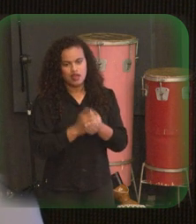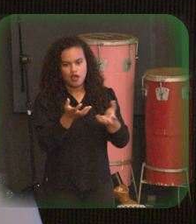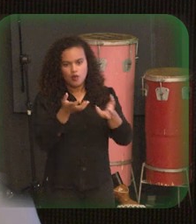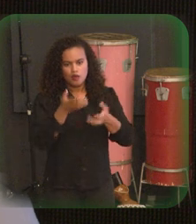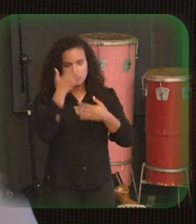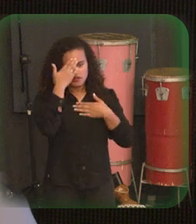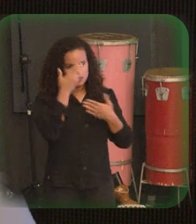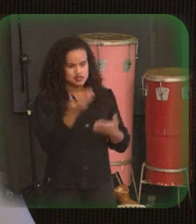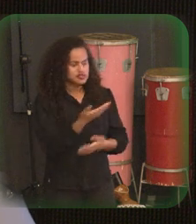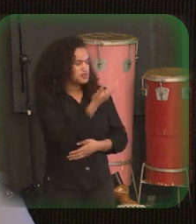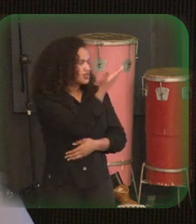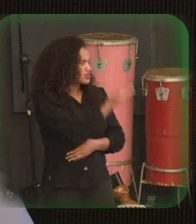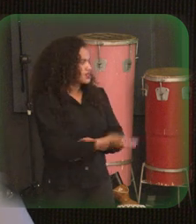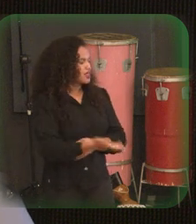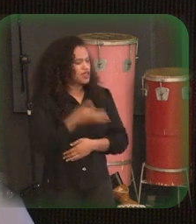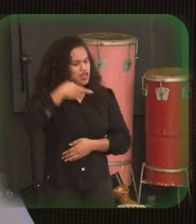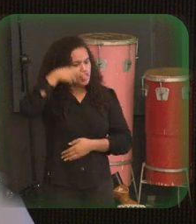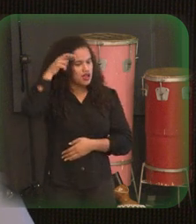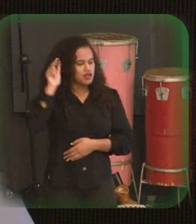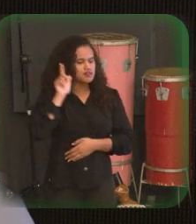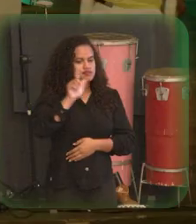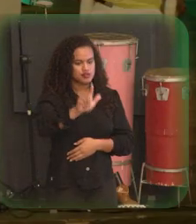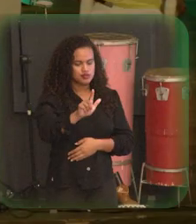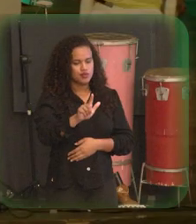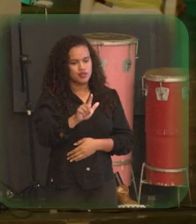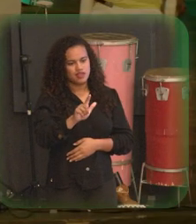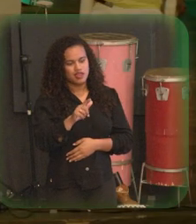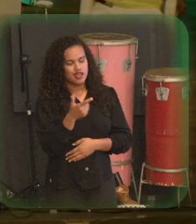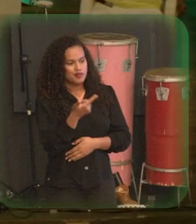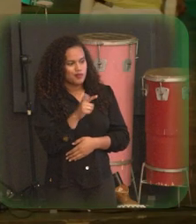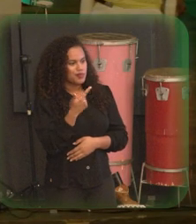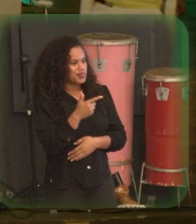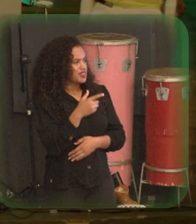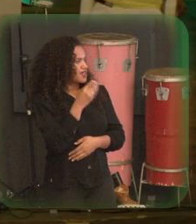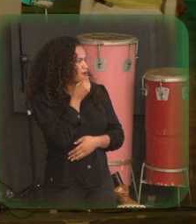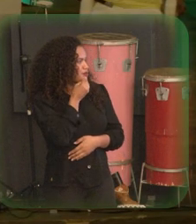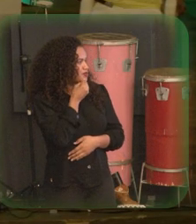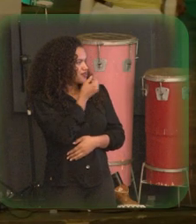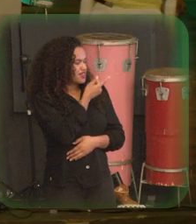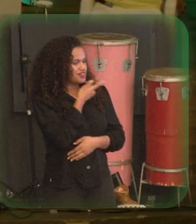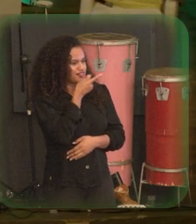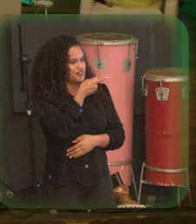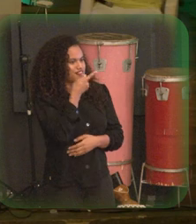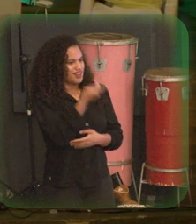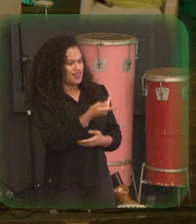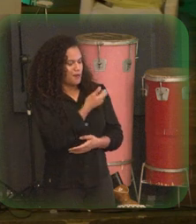agradecer à governadora Raquel Lira, que eu não tive ainda essa oportunidade de falar publicamente para a senhora.